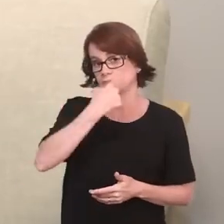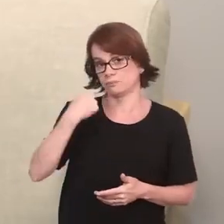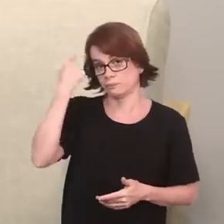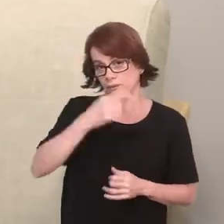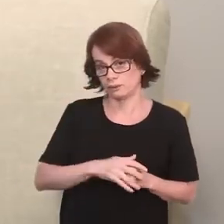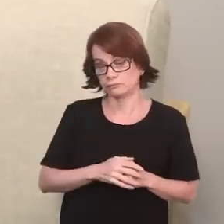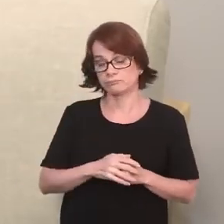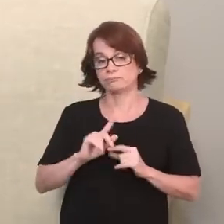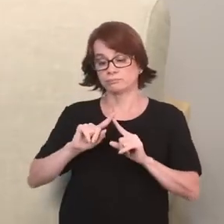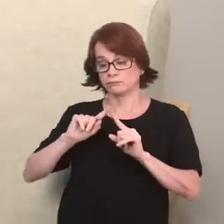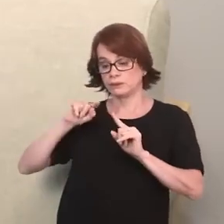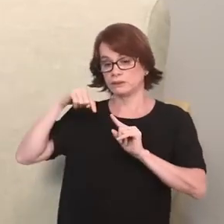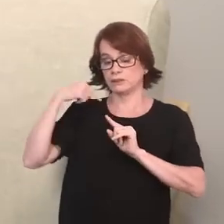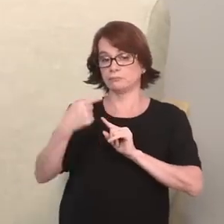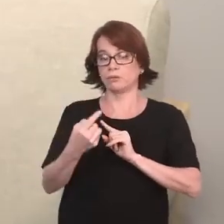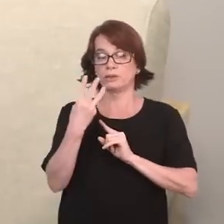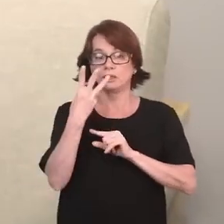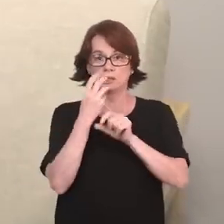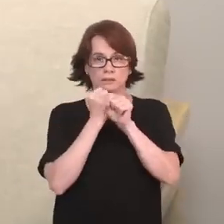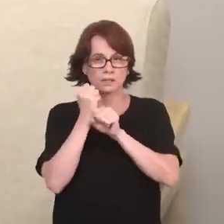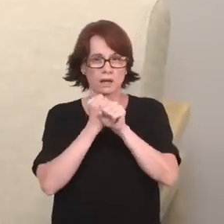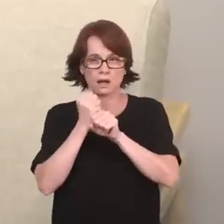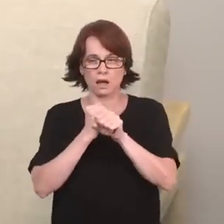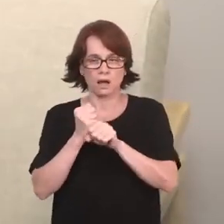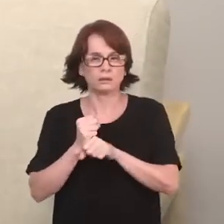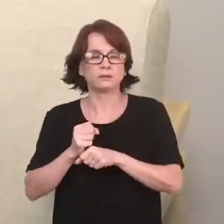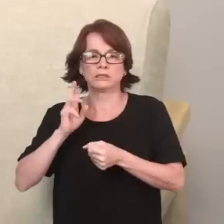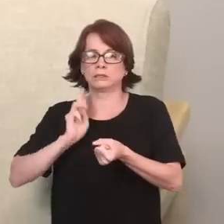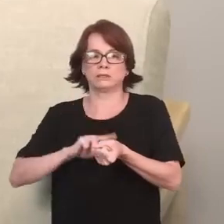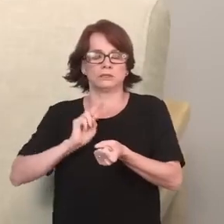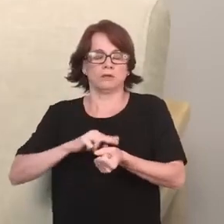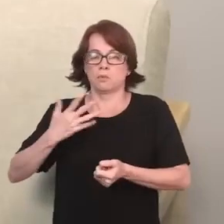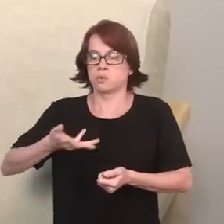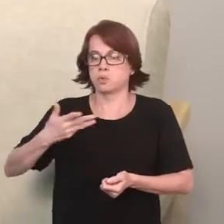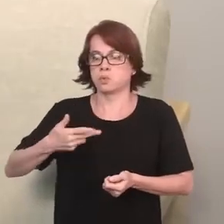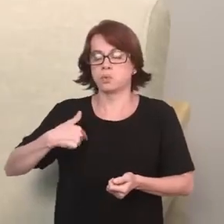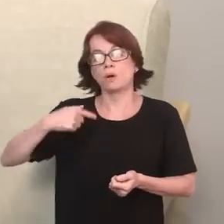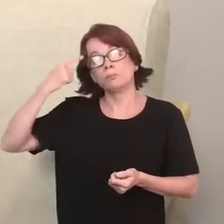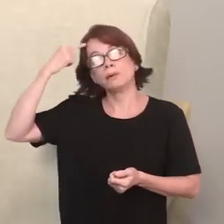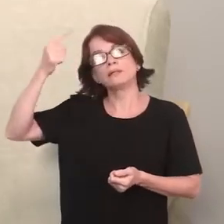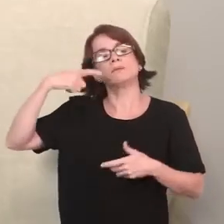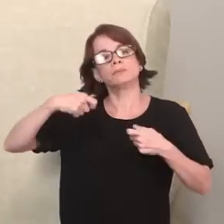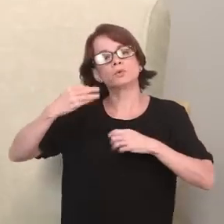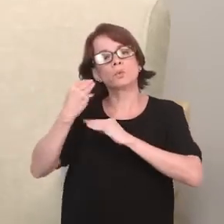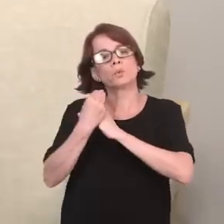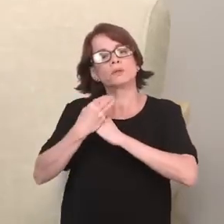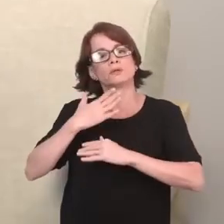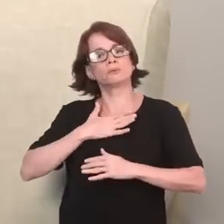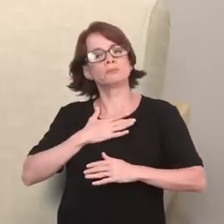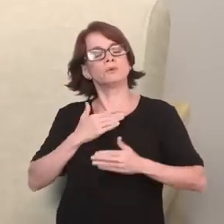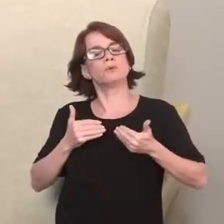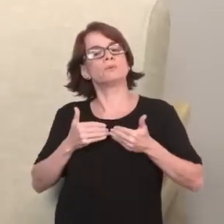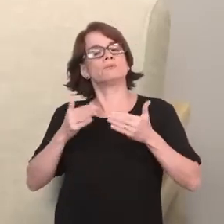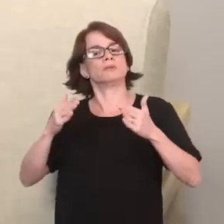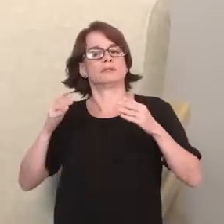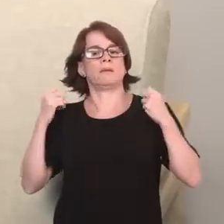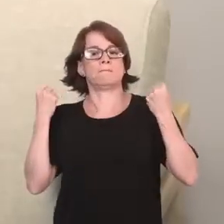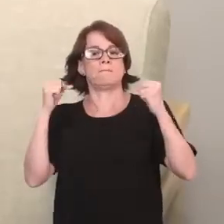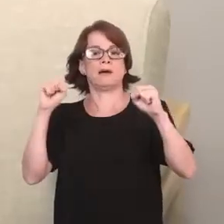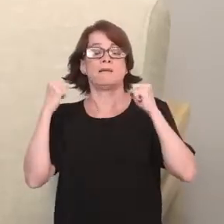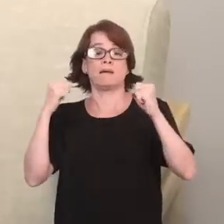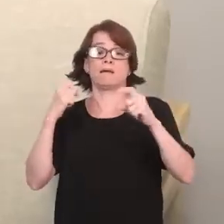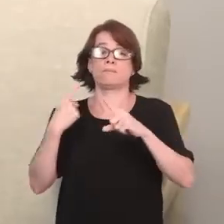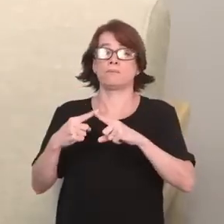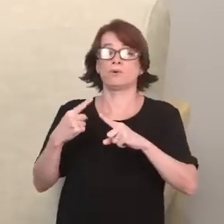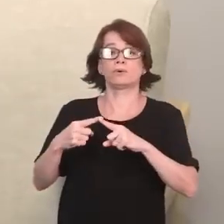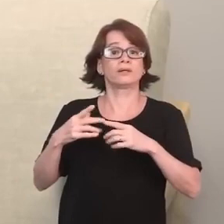dia. Depois de uns 3 anos nesse ritmo alucinado, eu comecei a ver que eu precisava cuidar de mim. Aí eu fui começar a malhar,